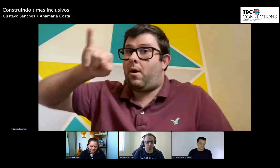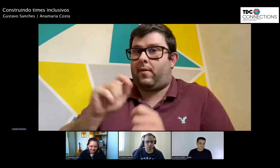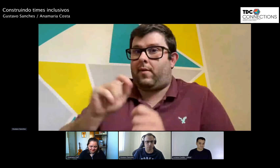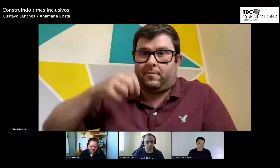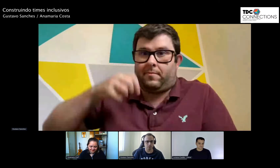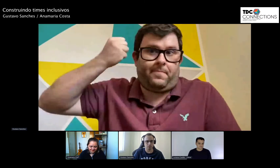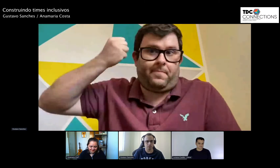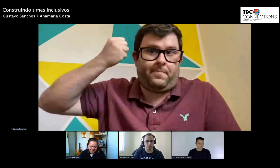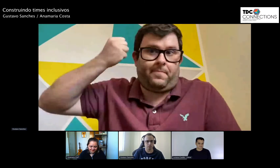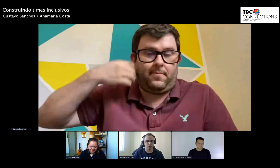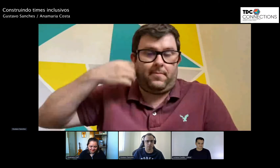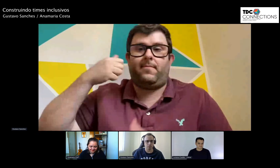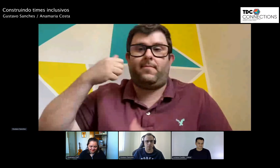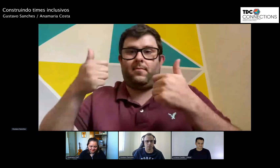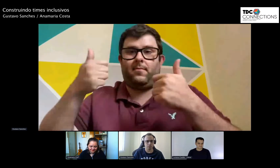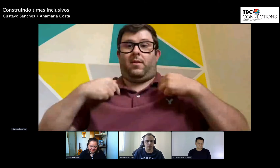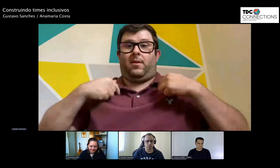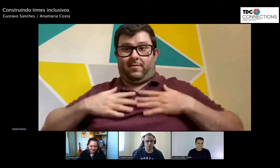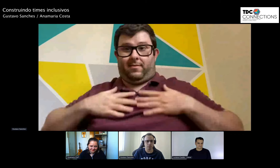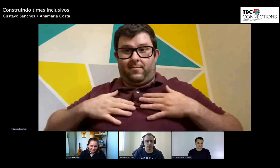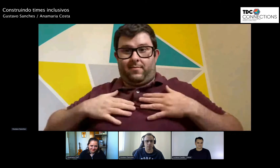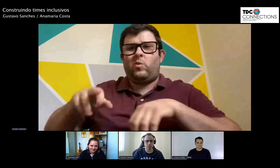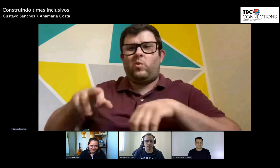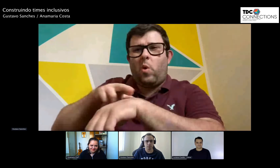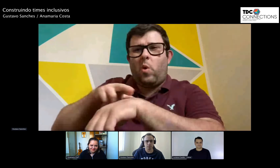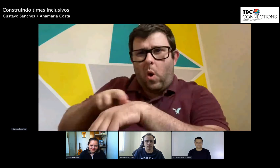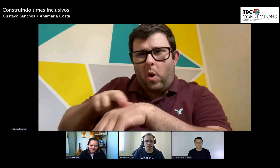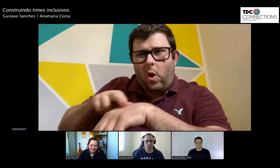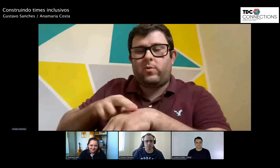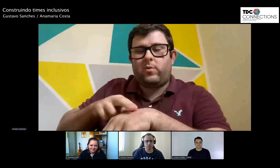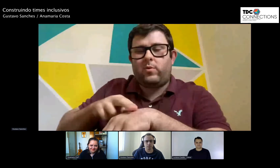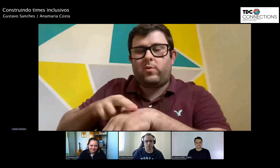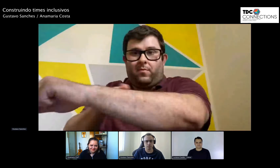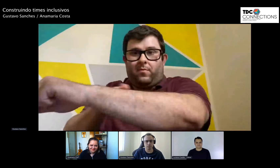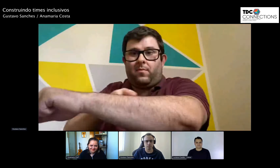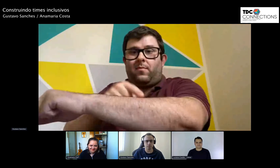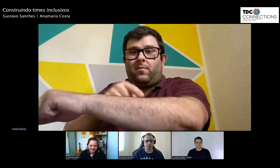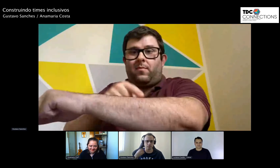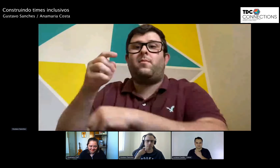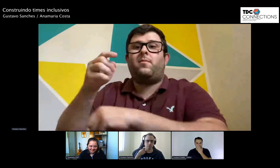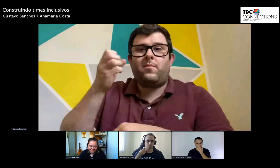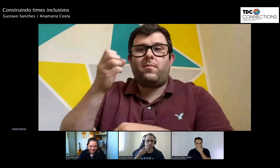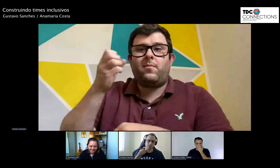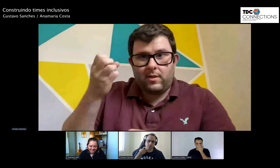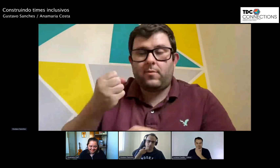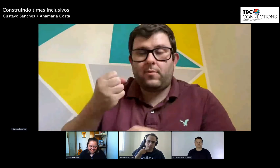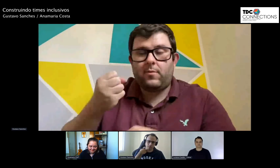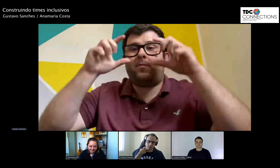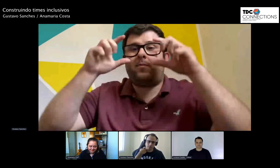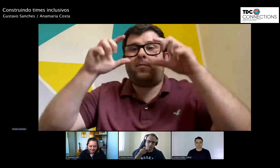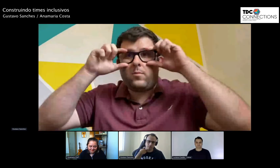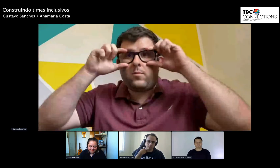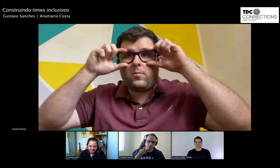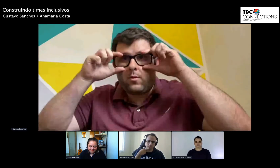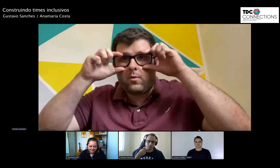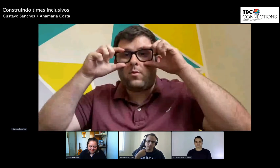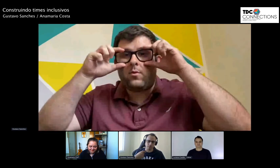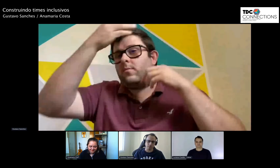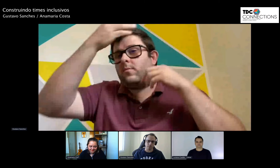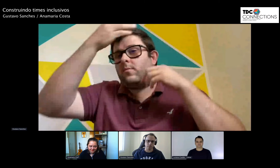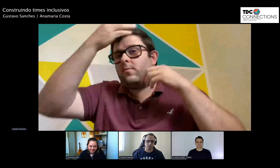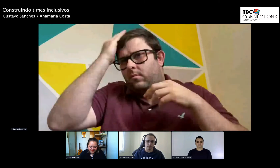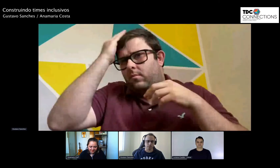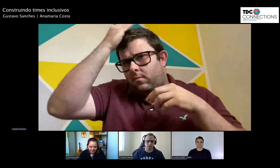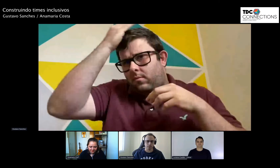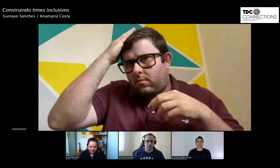surda. Aproveito para fazer minha autodescrição. Estou com uma camiseta roxa, sou um homem de pele branca, uso